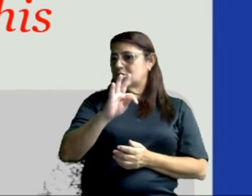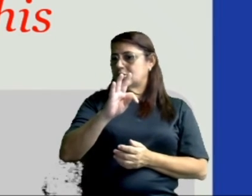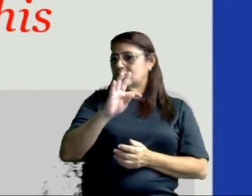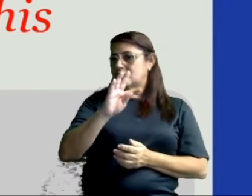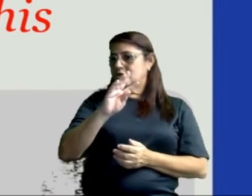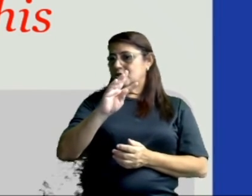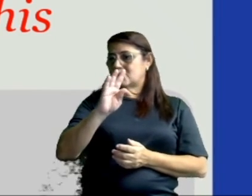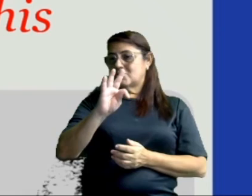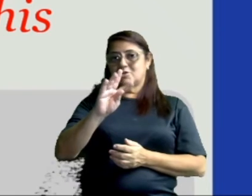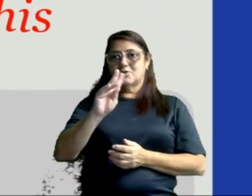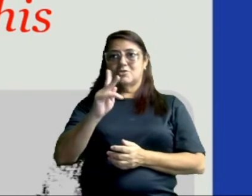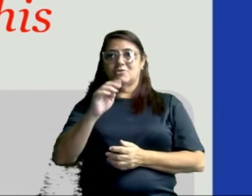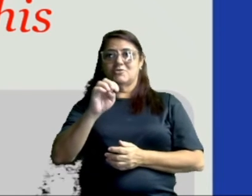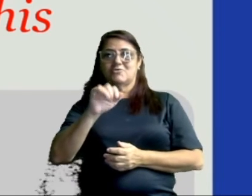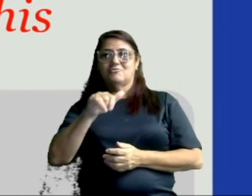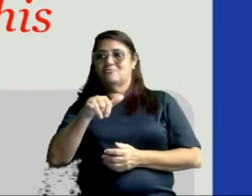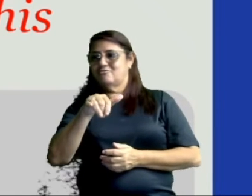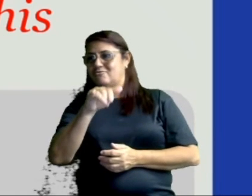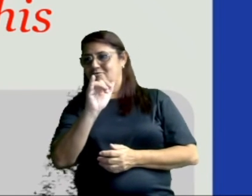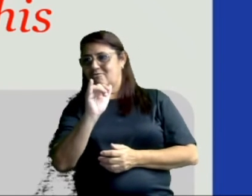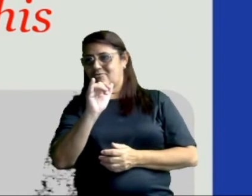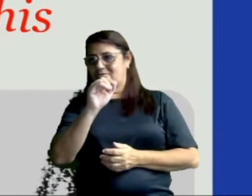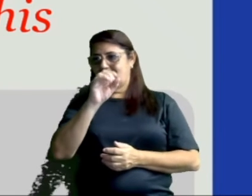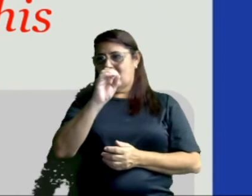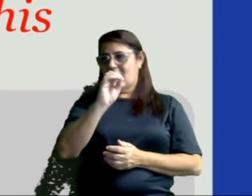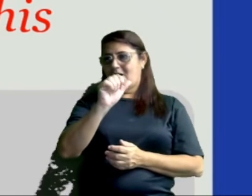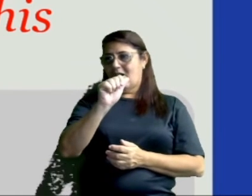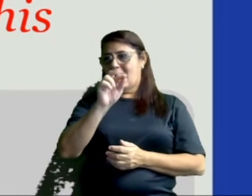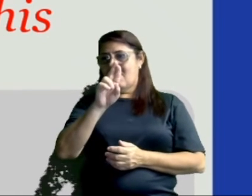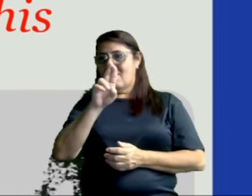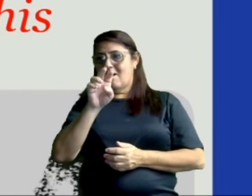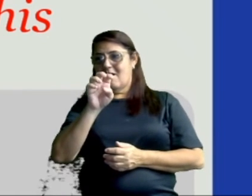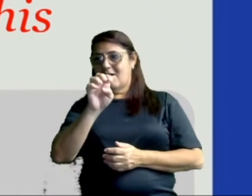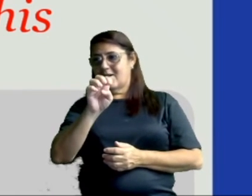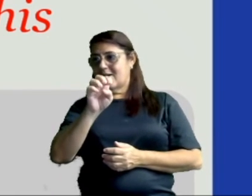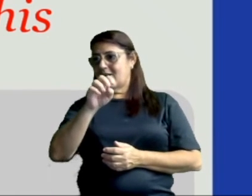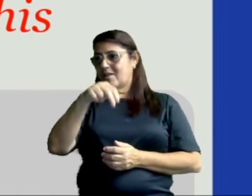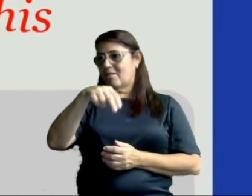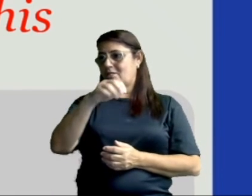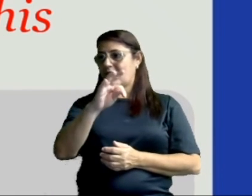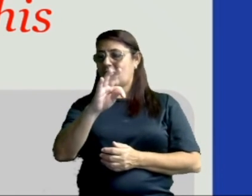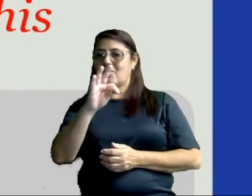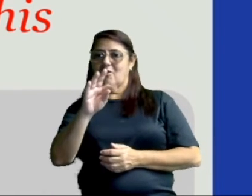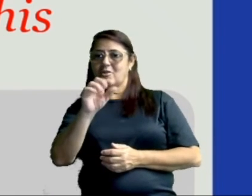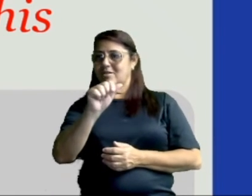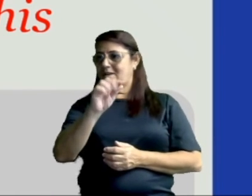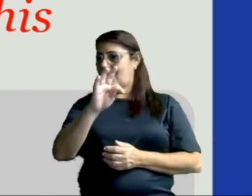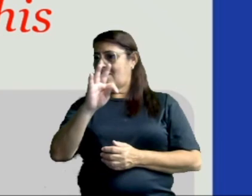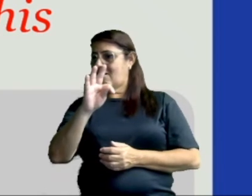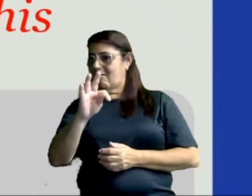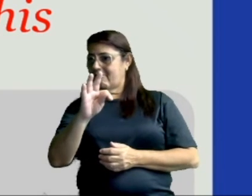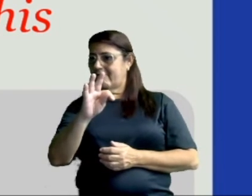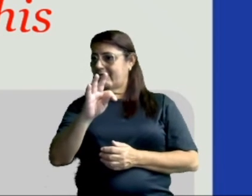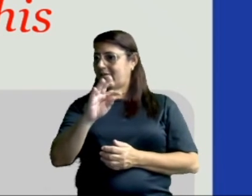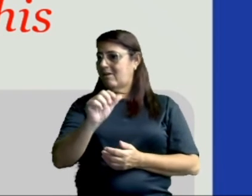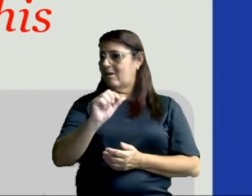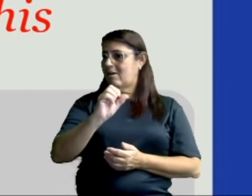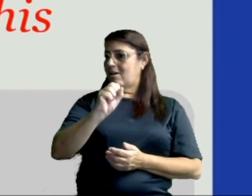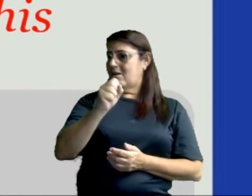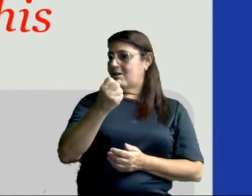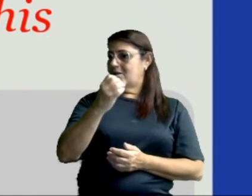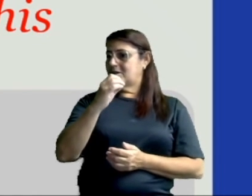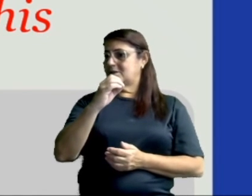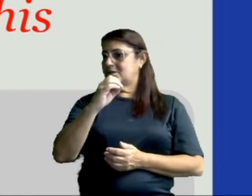depois do are, at school in this moment. E fazendo pergunta, inverte-se. They are se torna are they